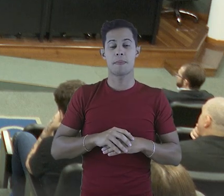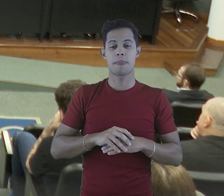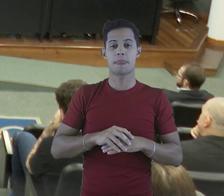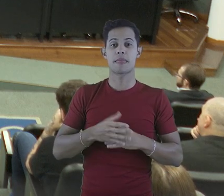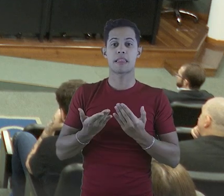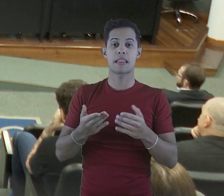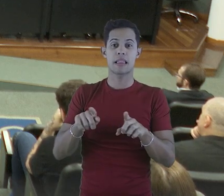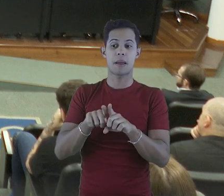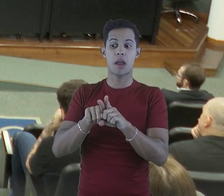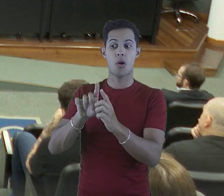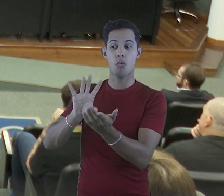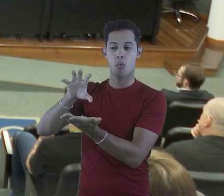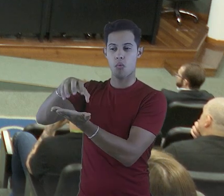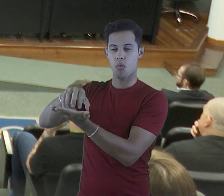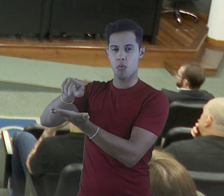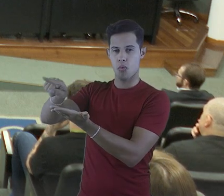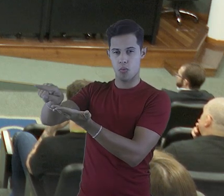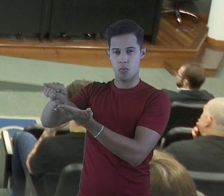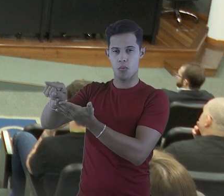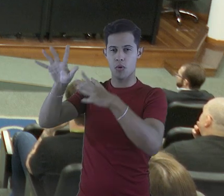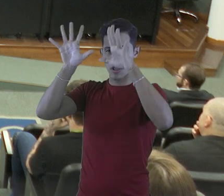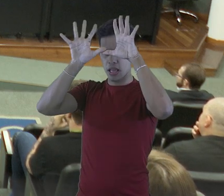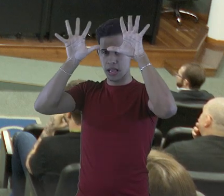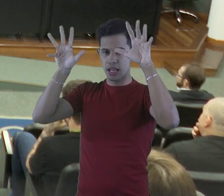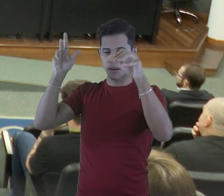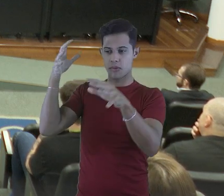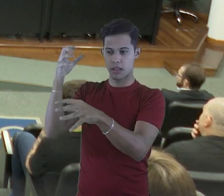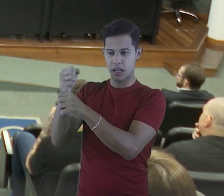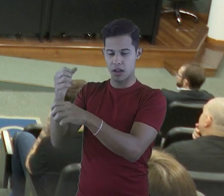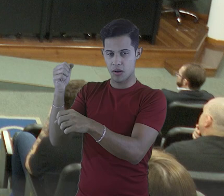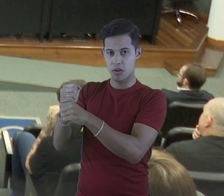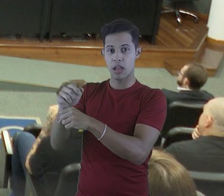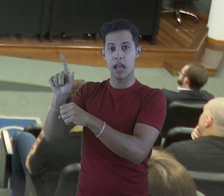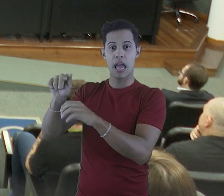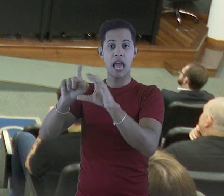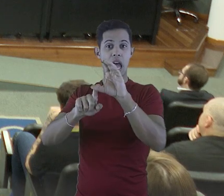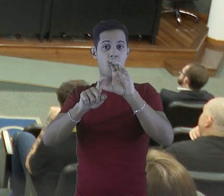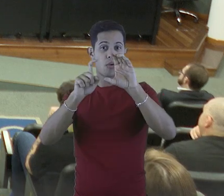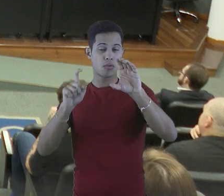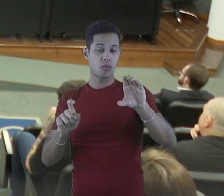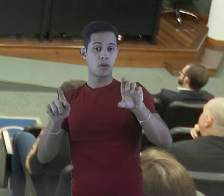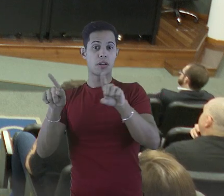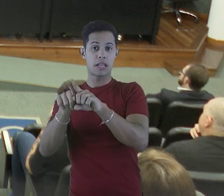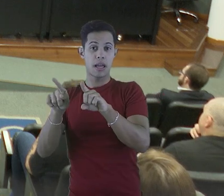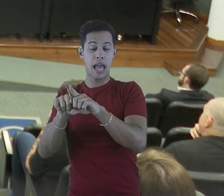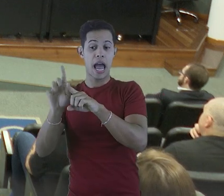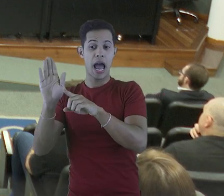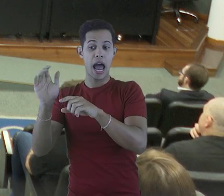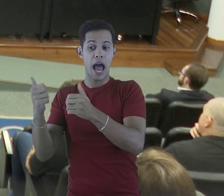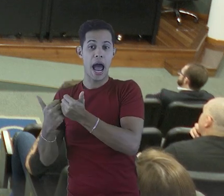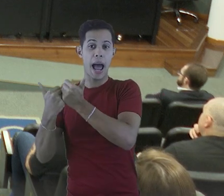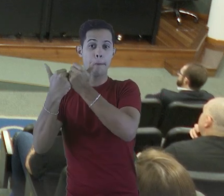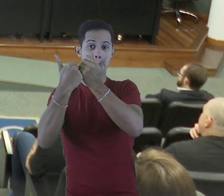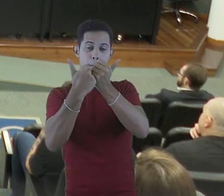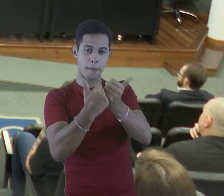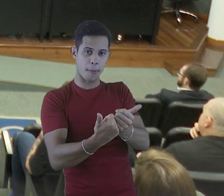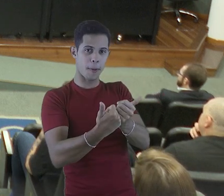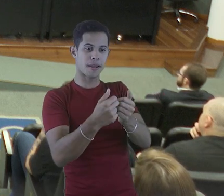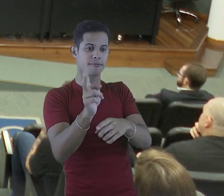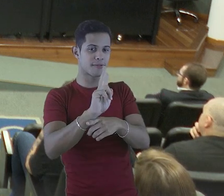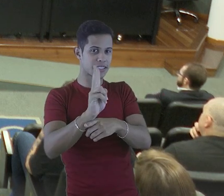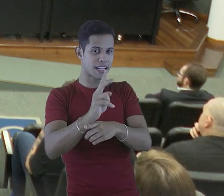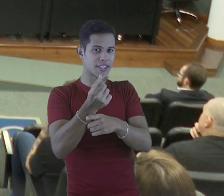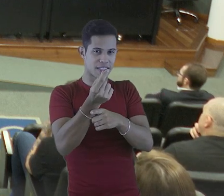né e o órgão do tribunal de contas né é órgão autônomo independente auxiliar nessa